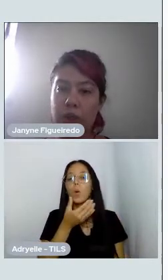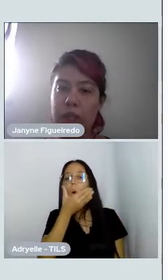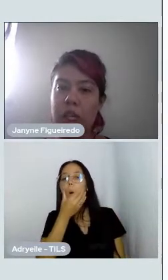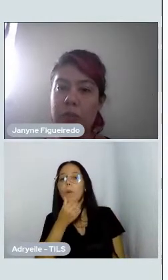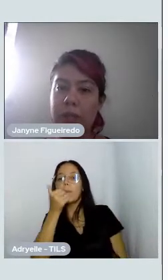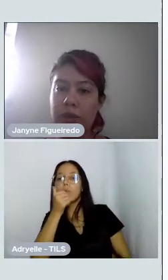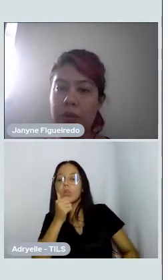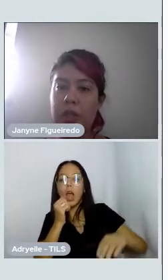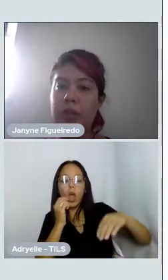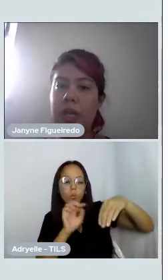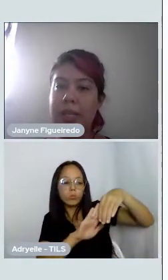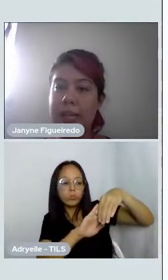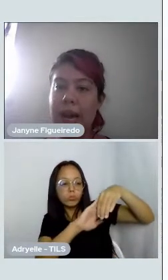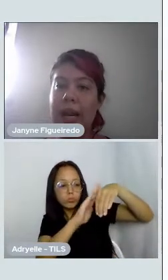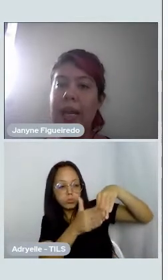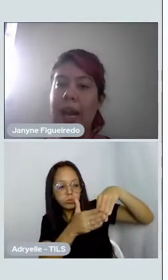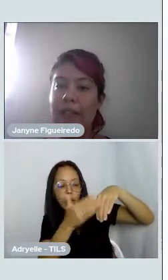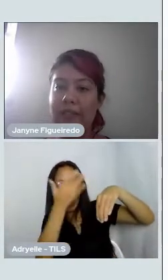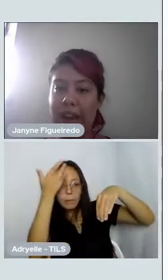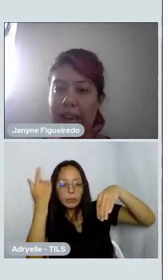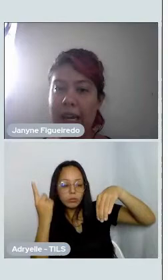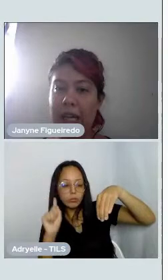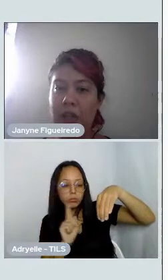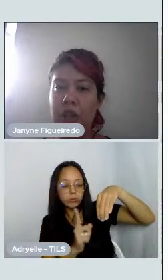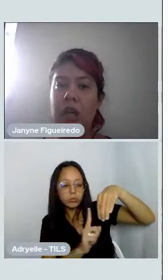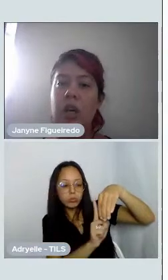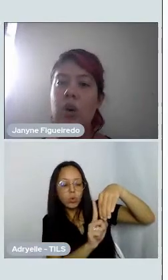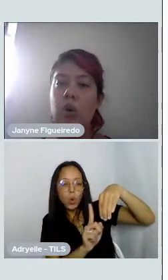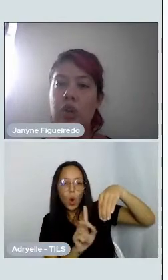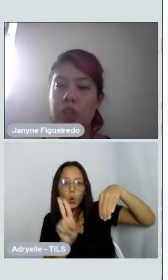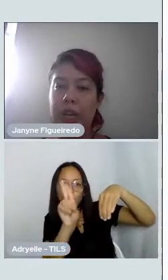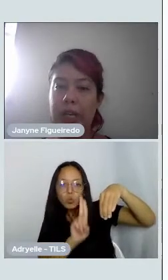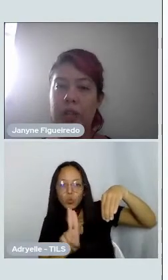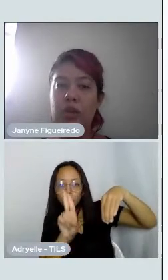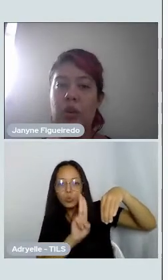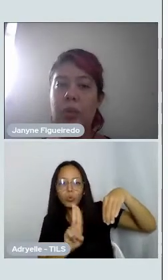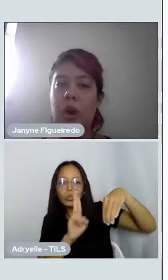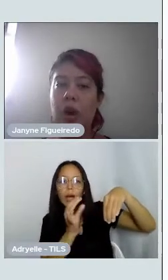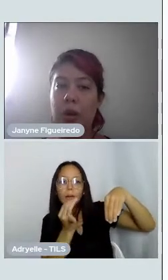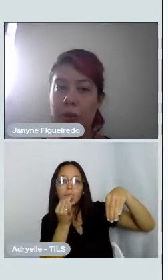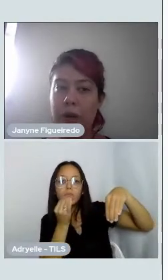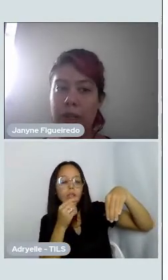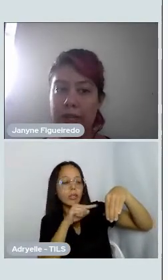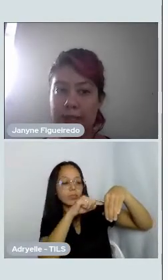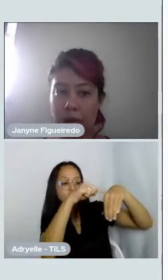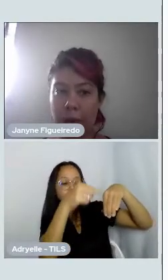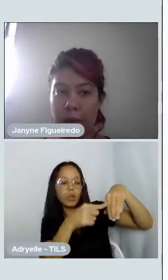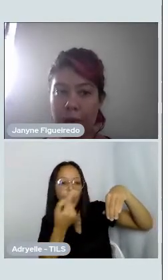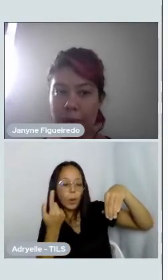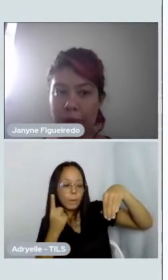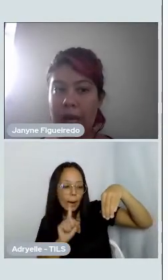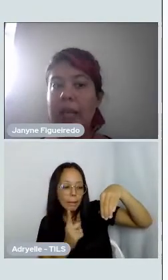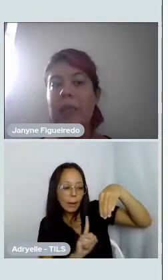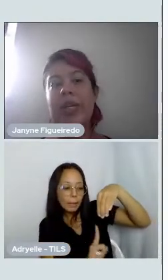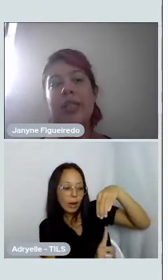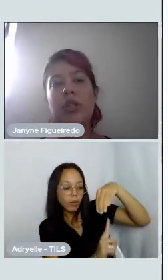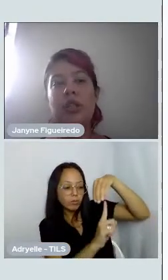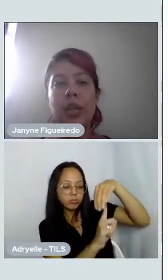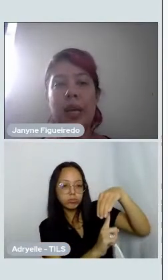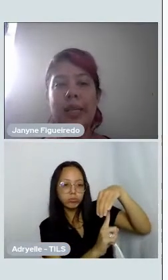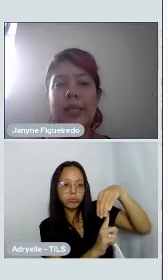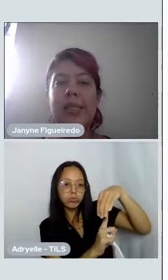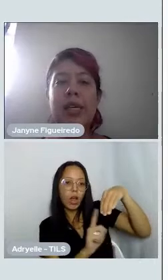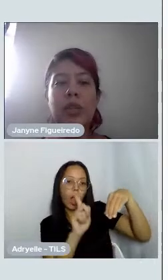em virtude de as pessoas utilizarem cavernas, rochedos como local de proteção.